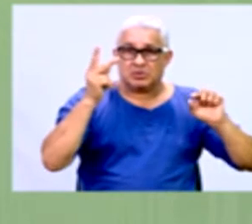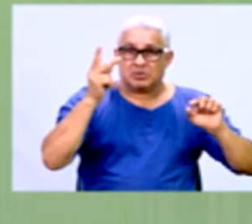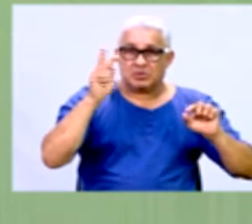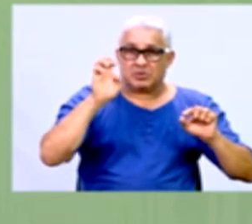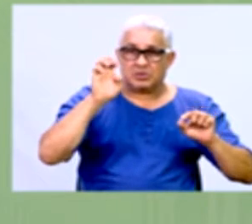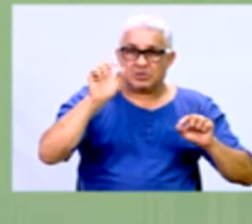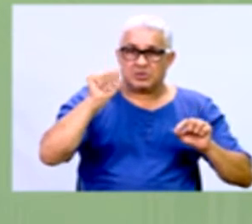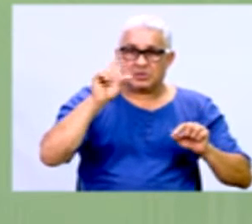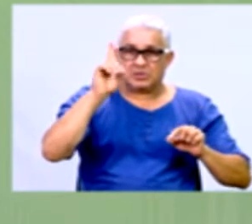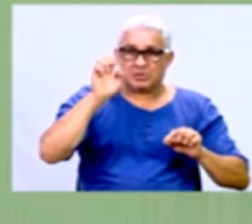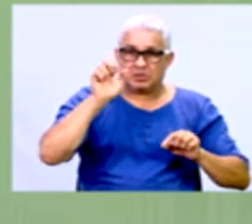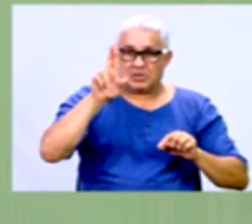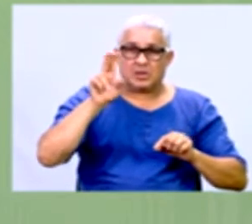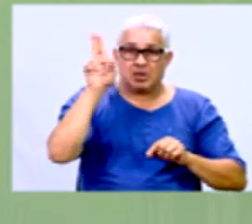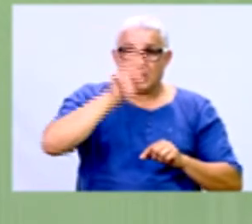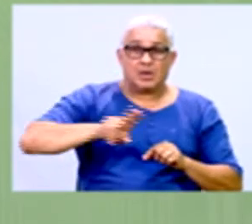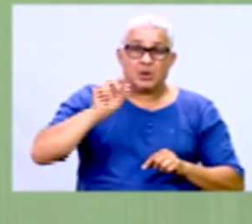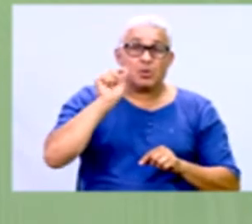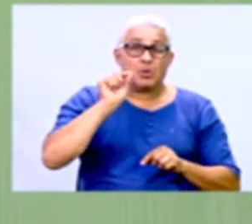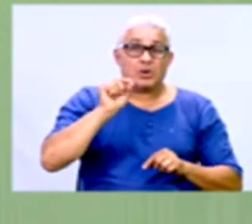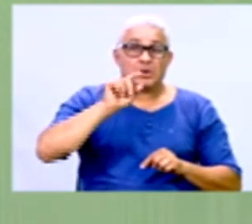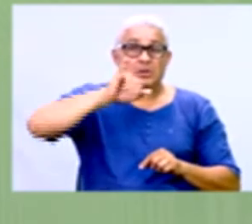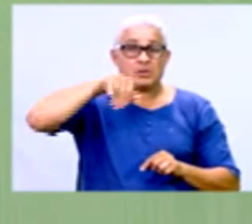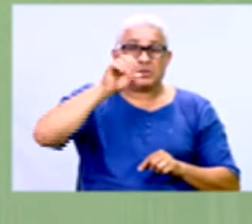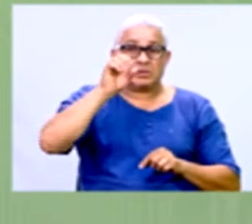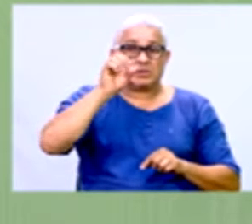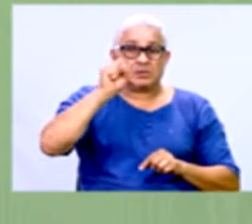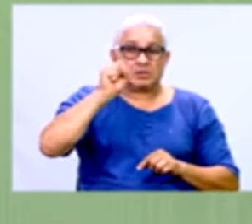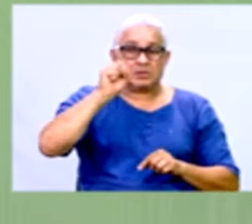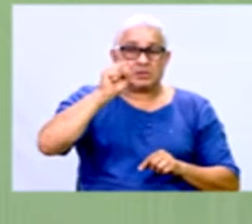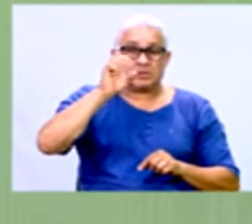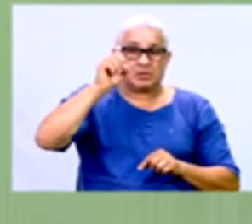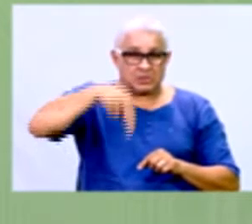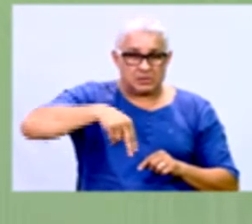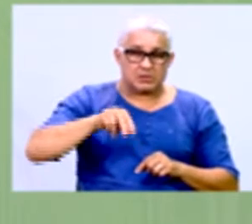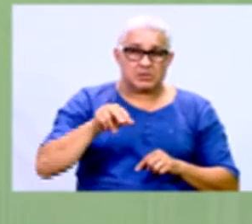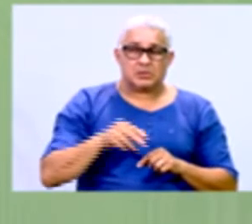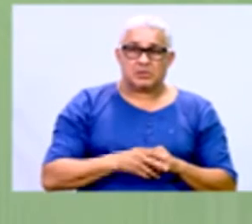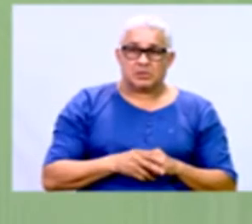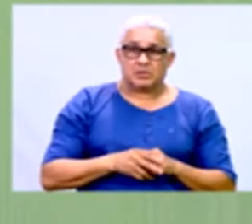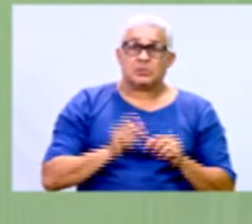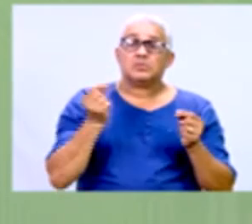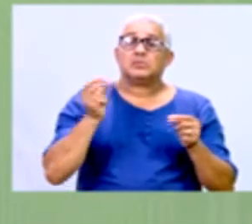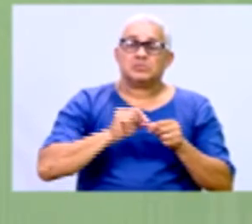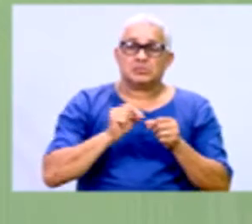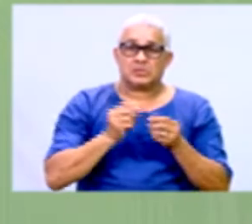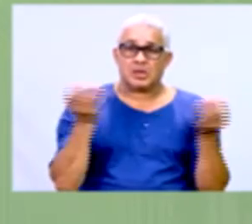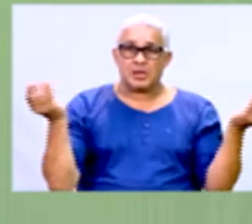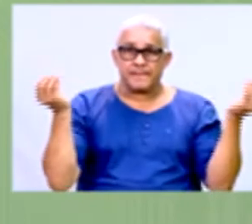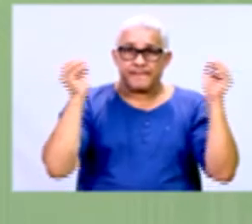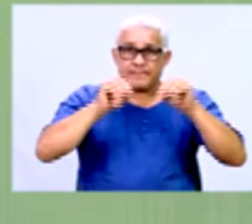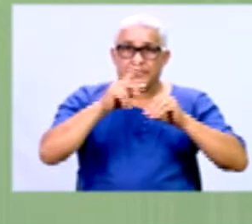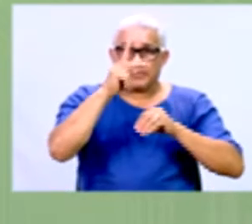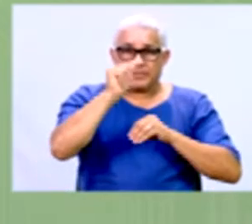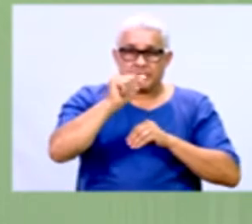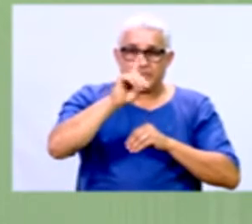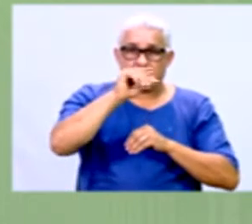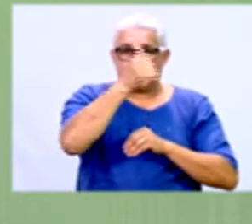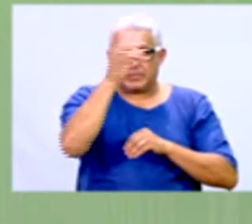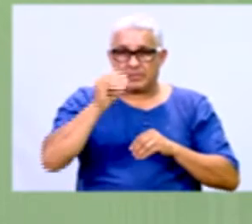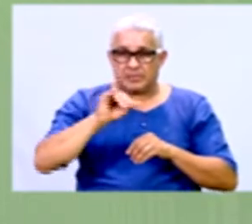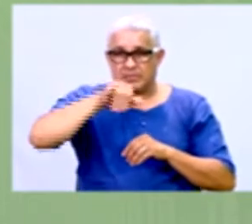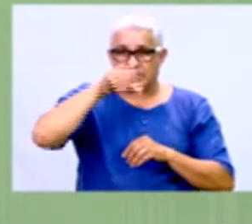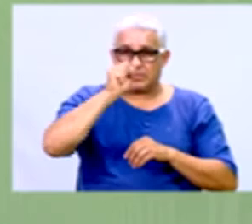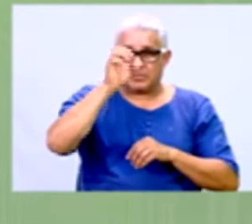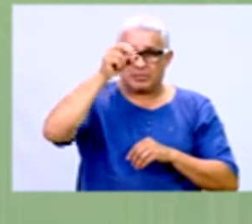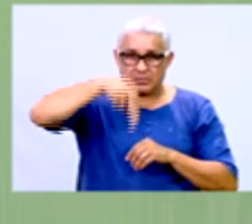vai utilizar JSON, né? O que a gente fez aqui? A gente armazenou um padrão JSON,